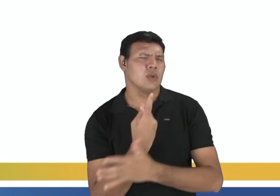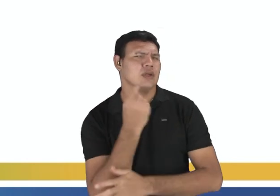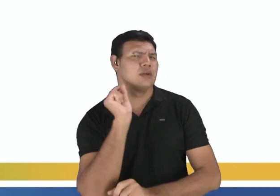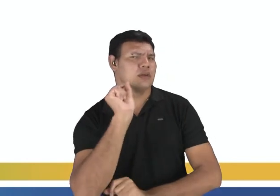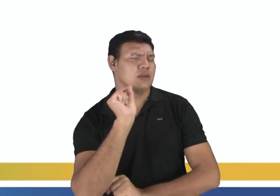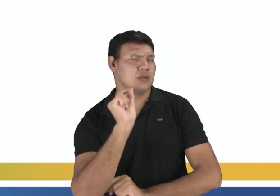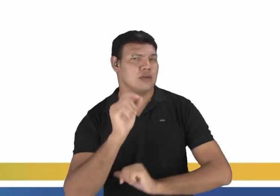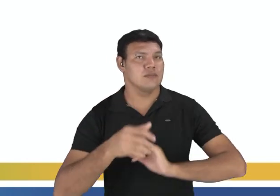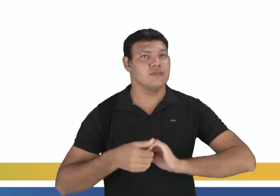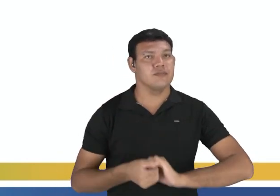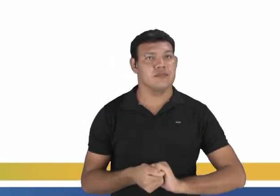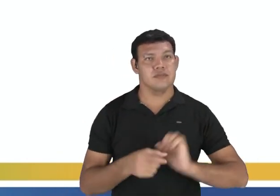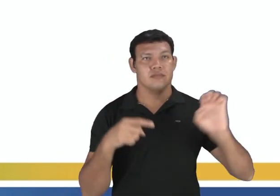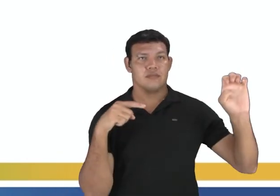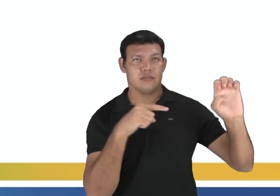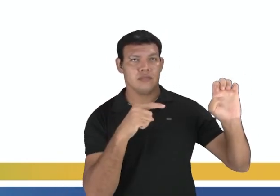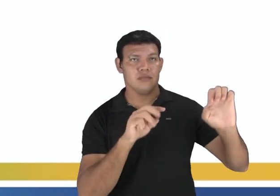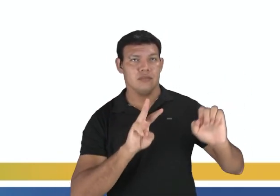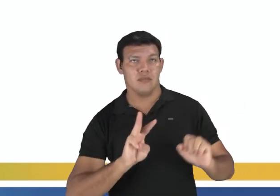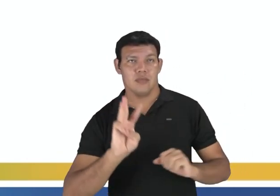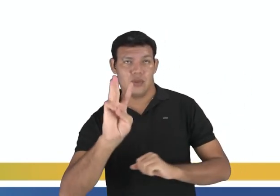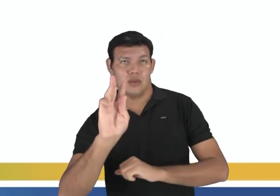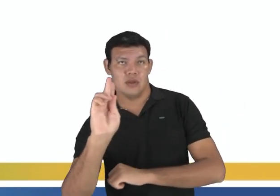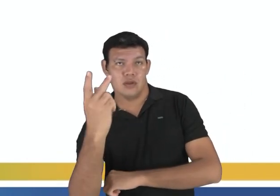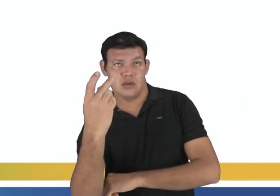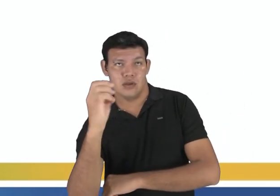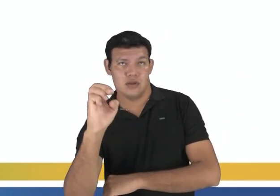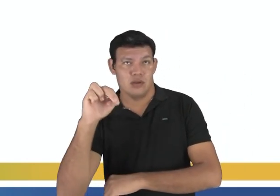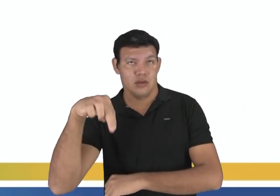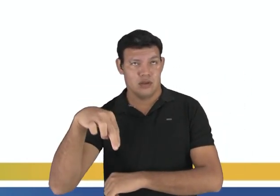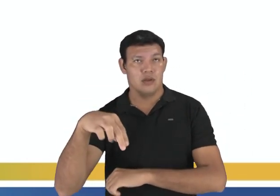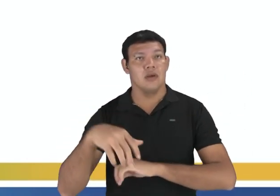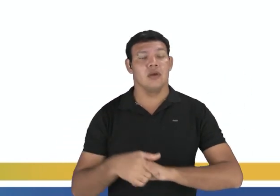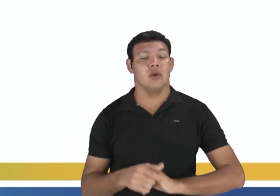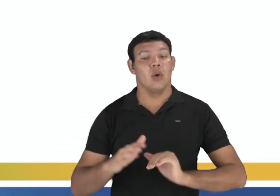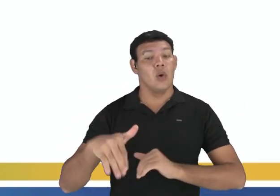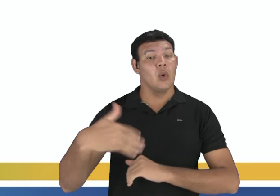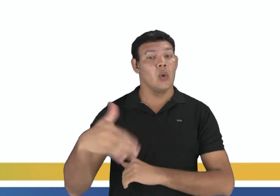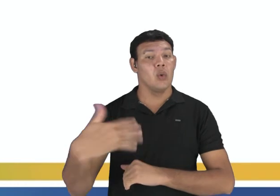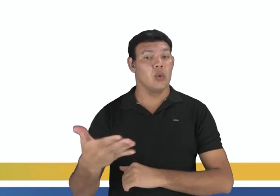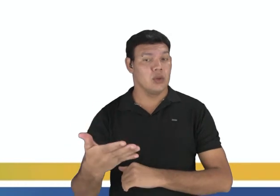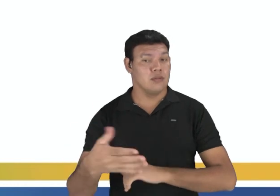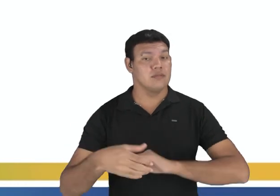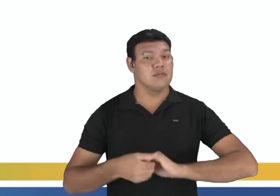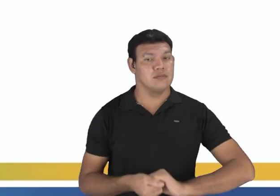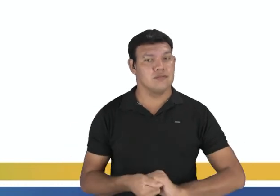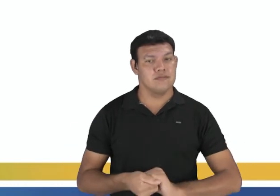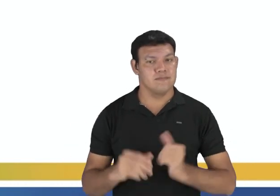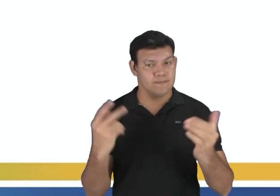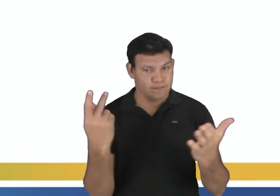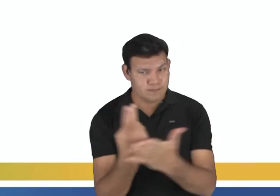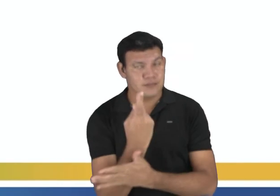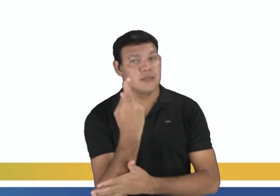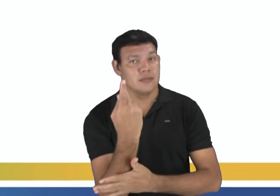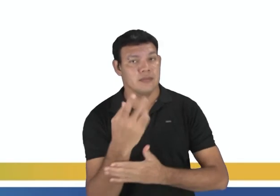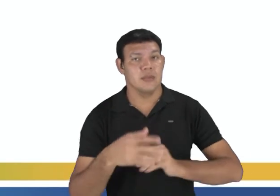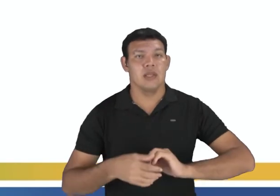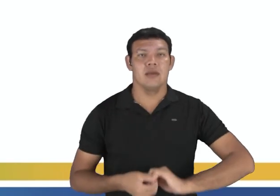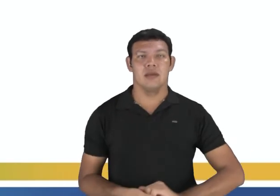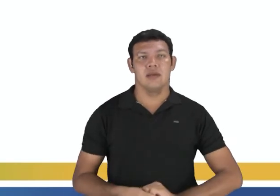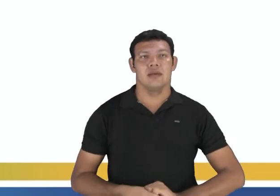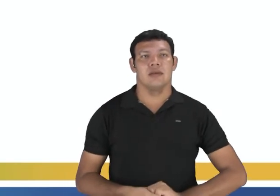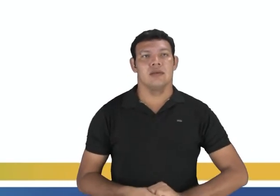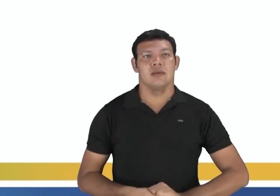E. When? When does it happen? Quando? Letter E. Quando acontece?